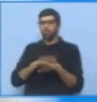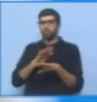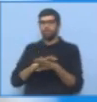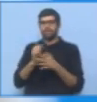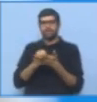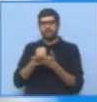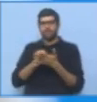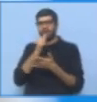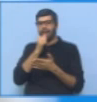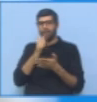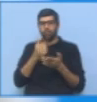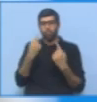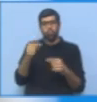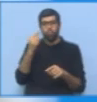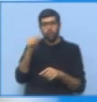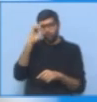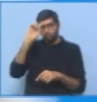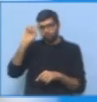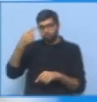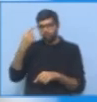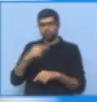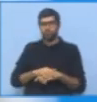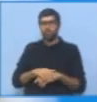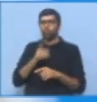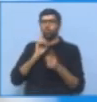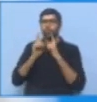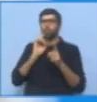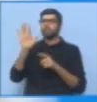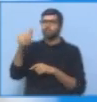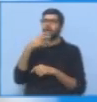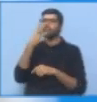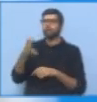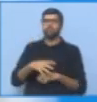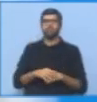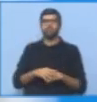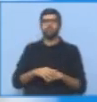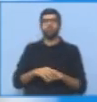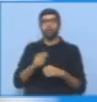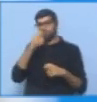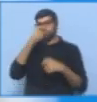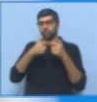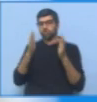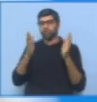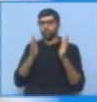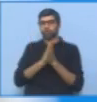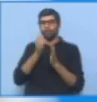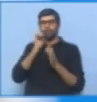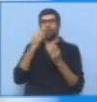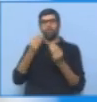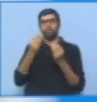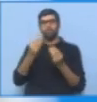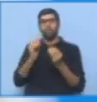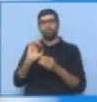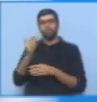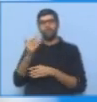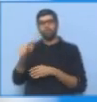que tinham tirado a água sabiam. Chamou o noivo e disse-lhe: toda a gente serve primeiro o vinho bom